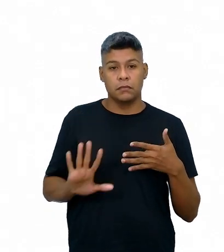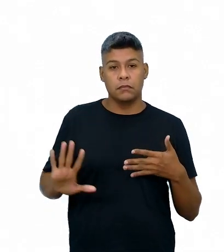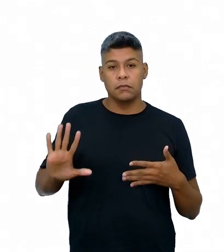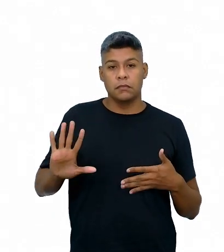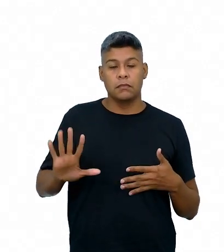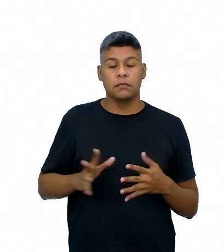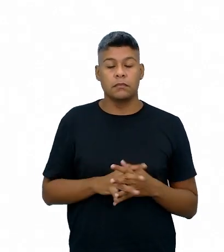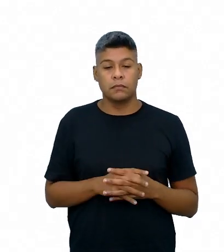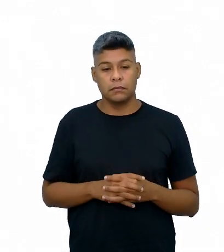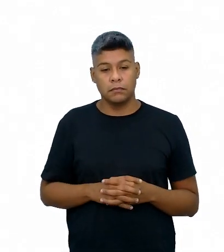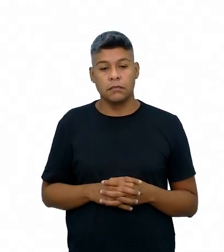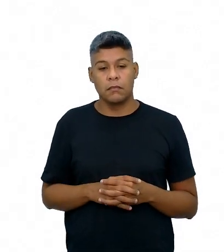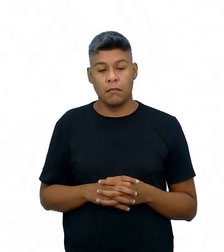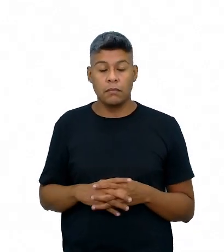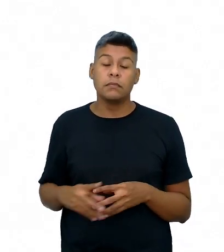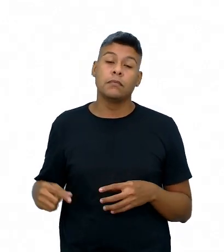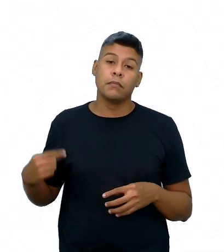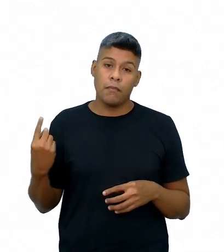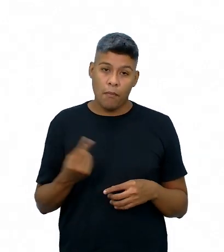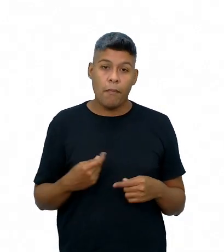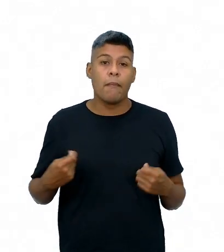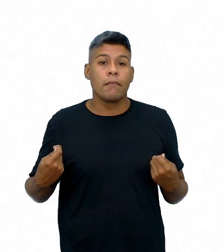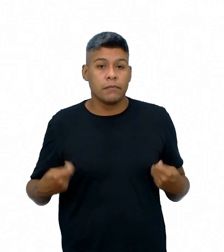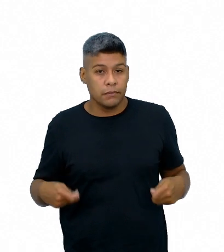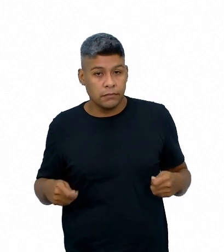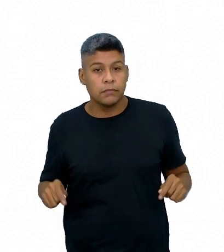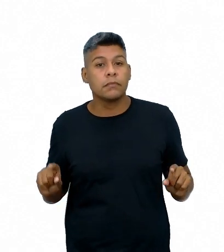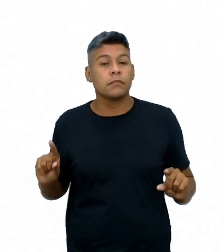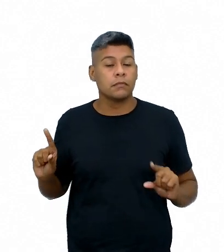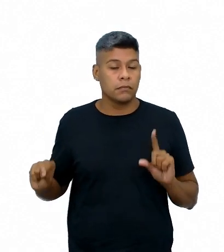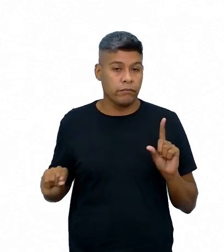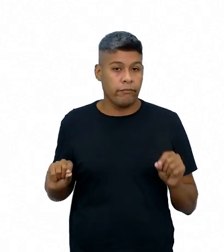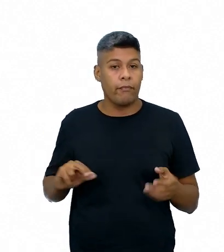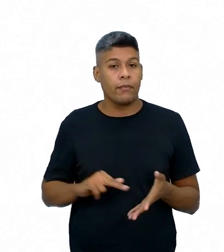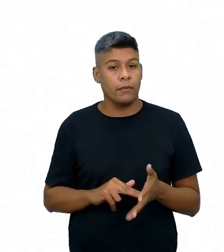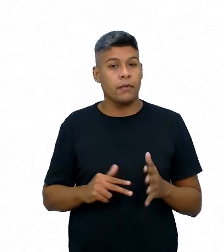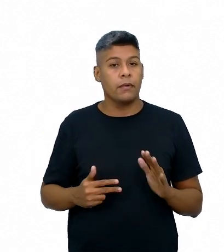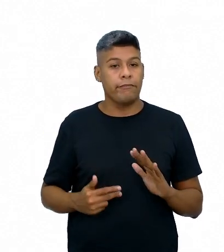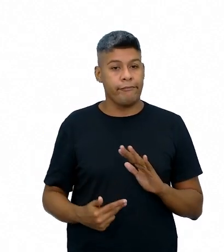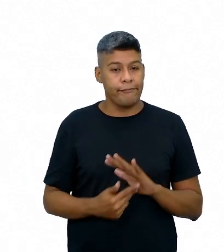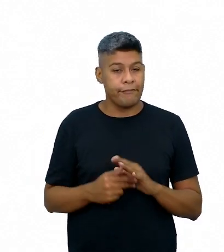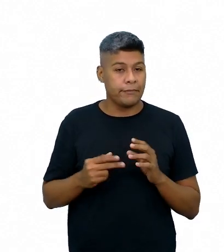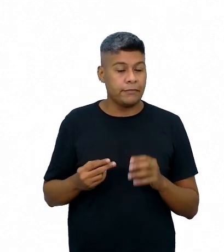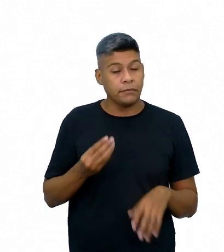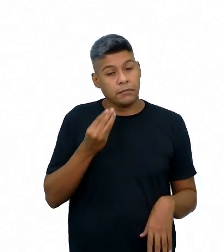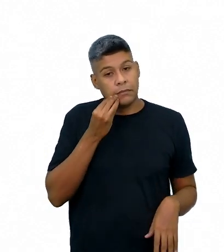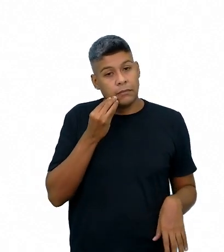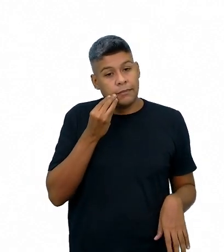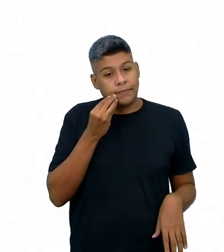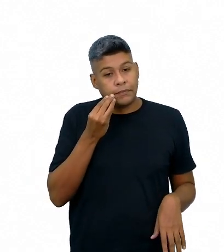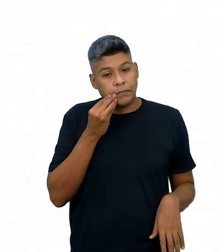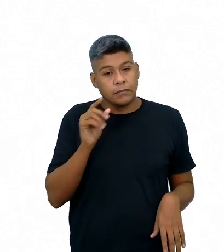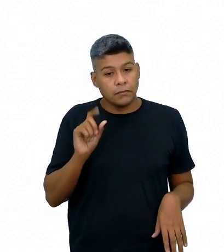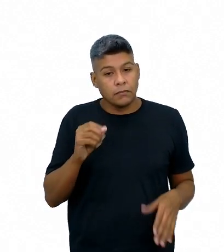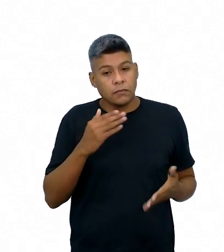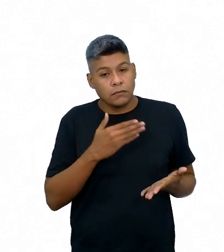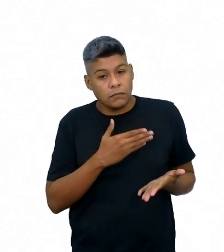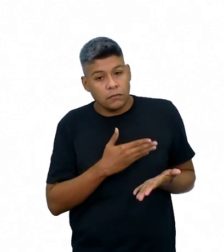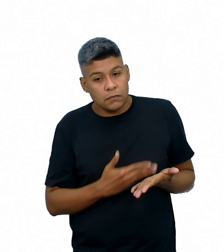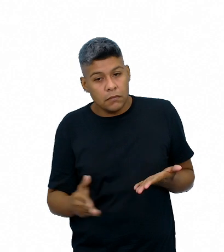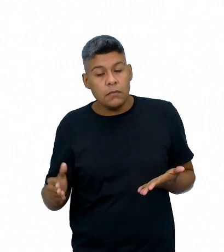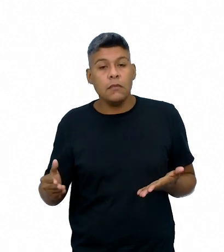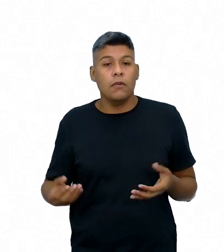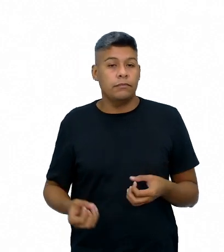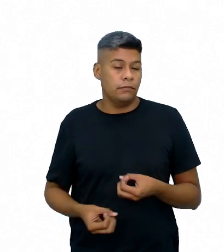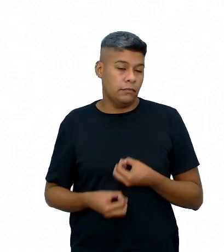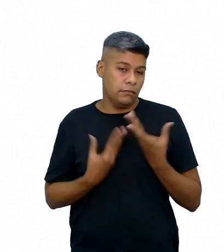que nós devemos levar em consideração é a perspectiva